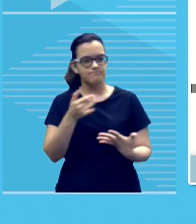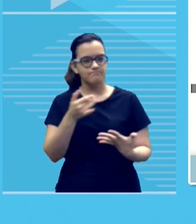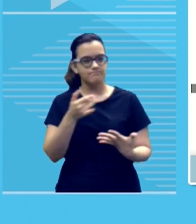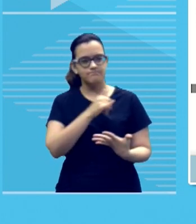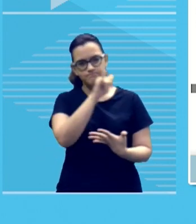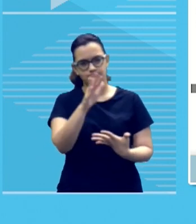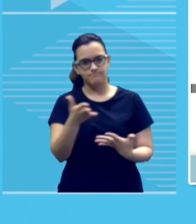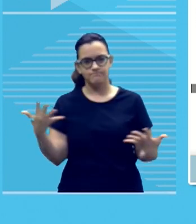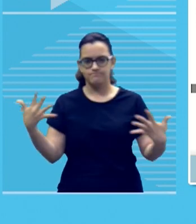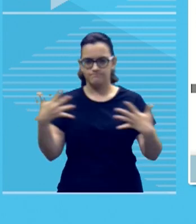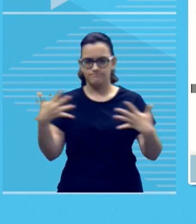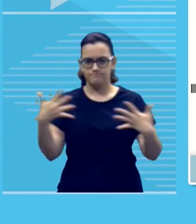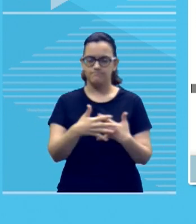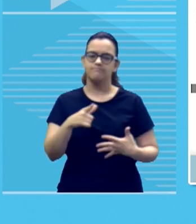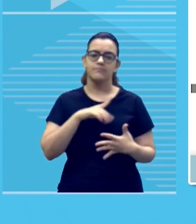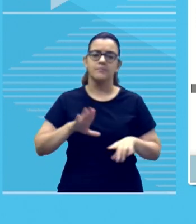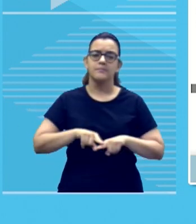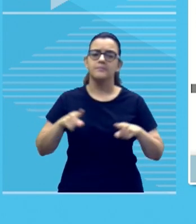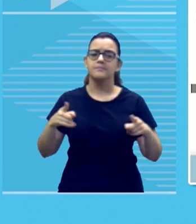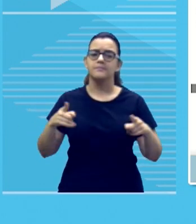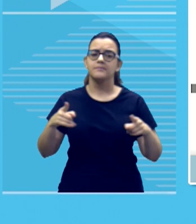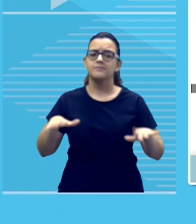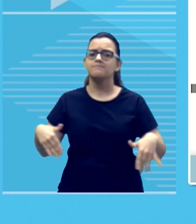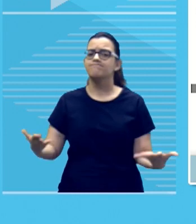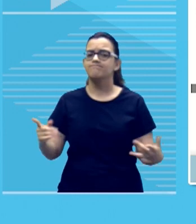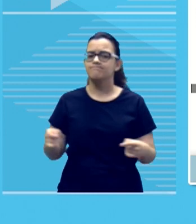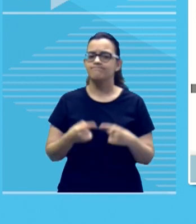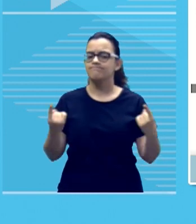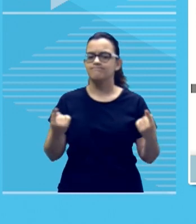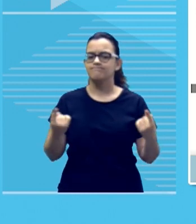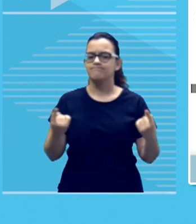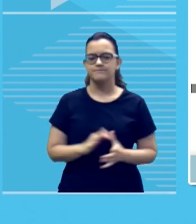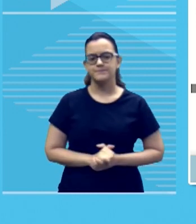Então vamos lá vamos colocar um minutinho aí